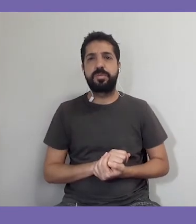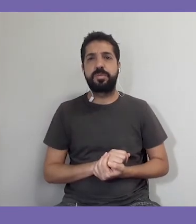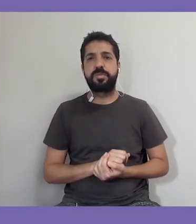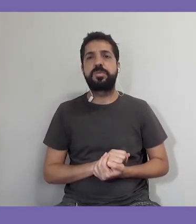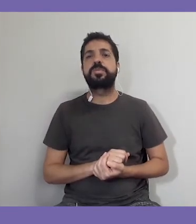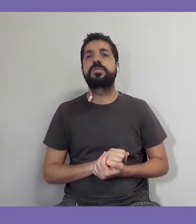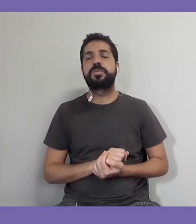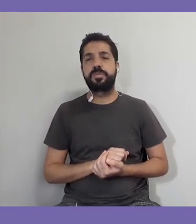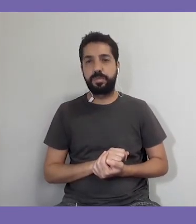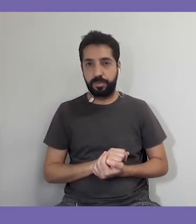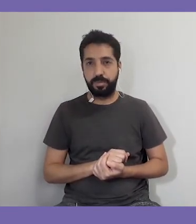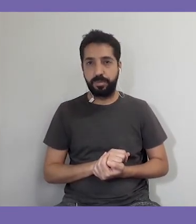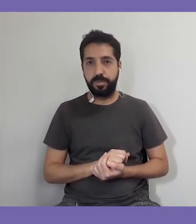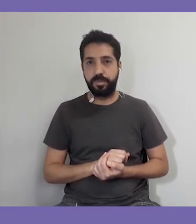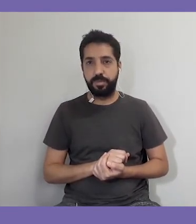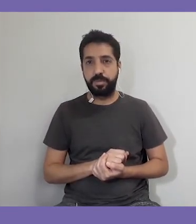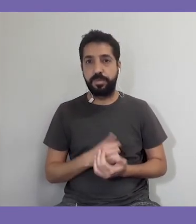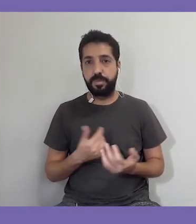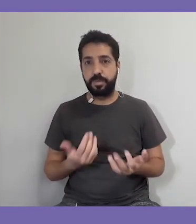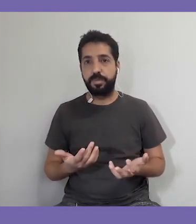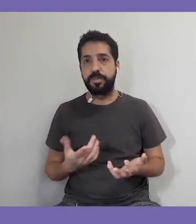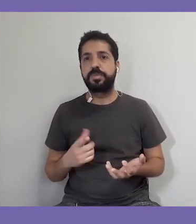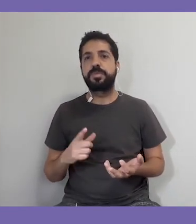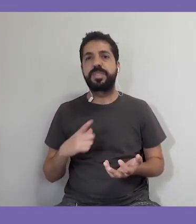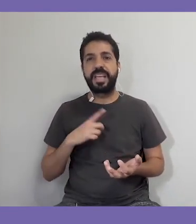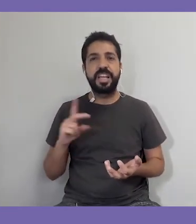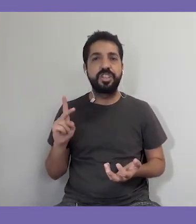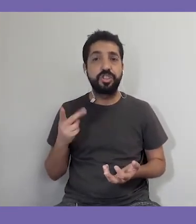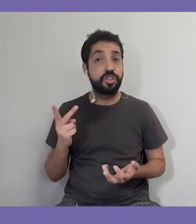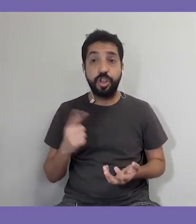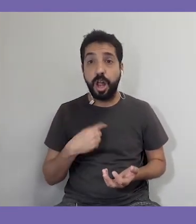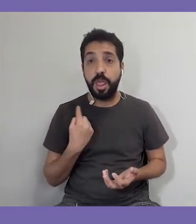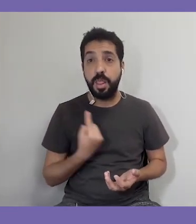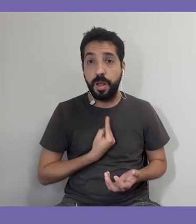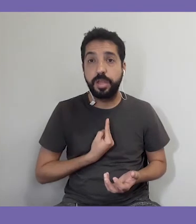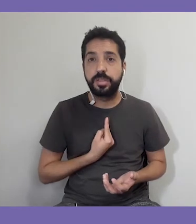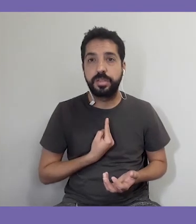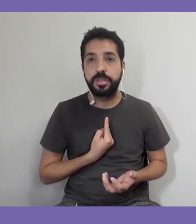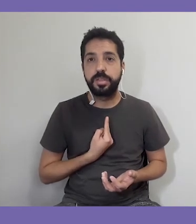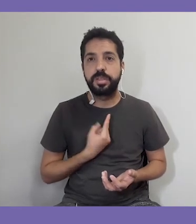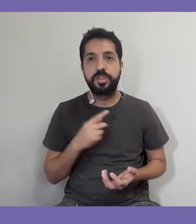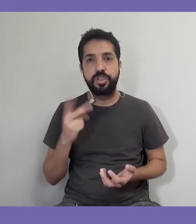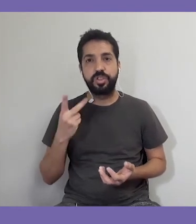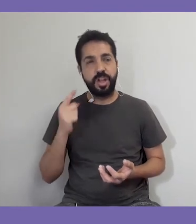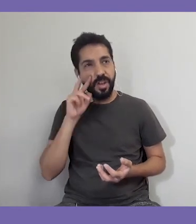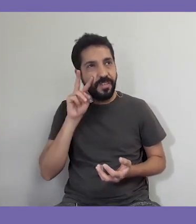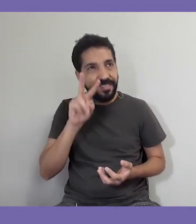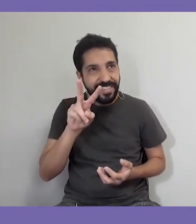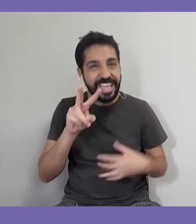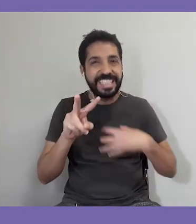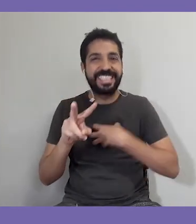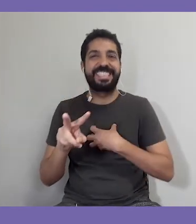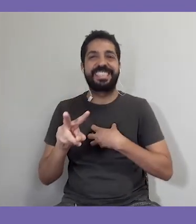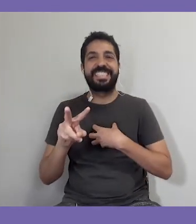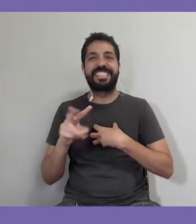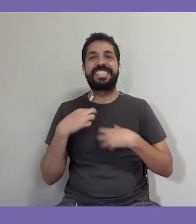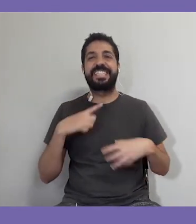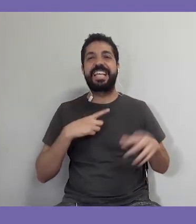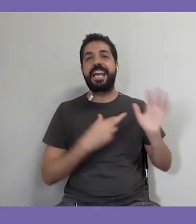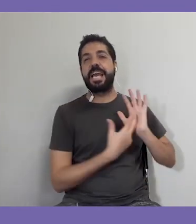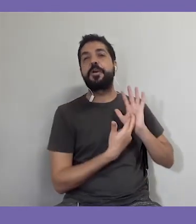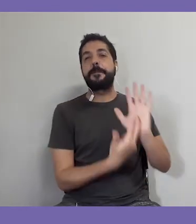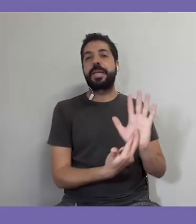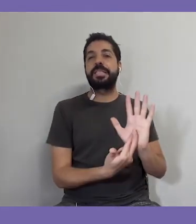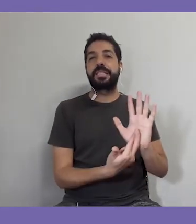com a Grace Passou e com histórias nossas, né, histórias que a gente se vê, né, a gente se